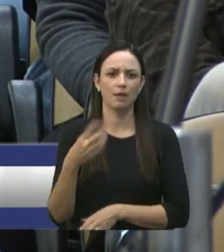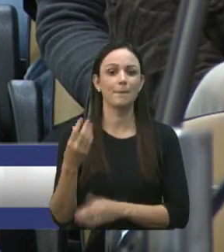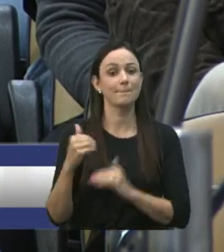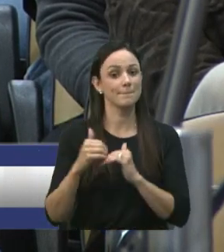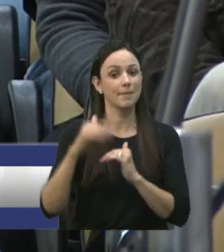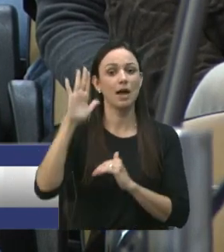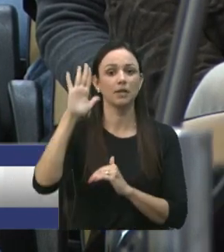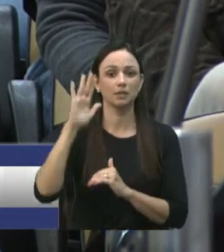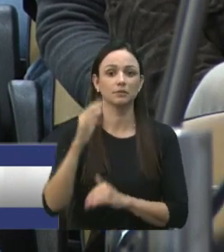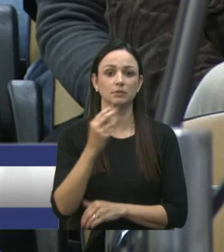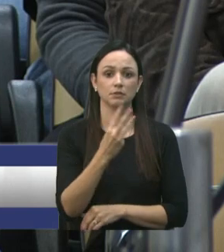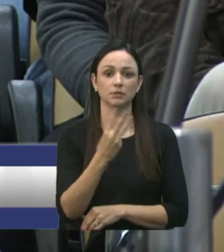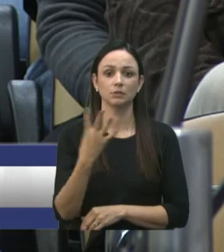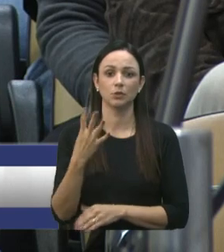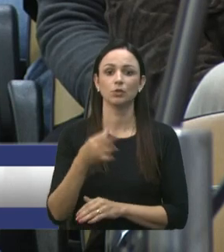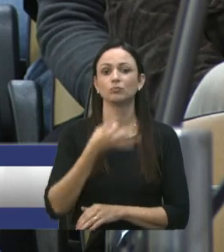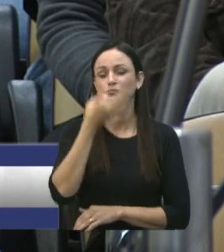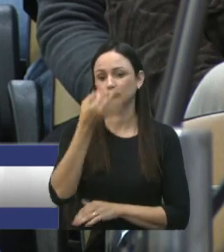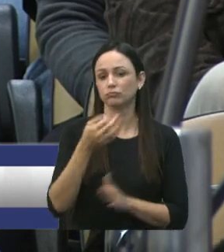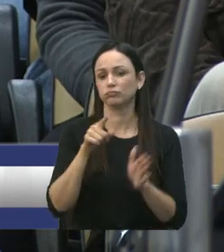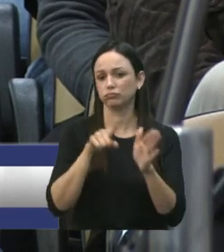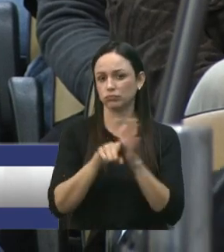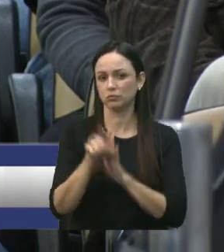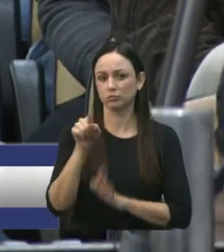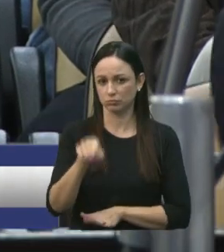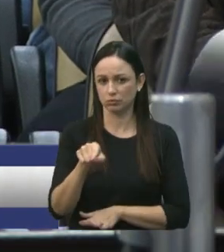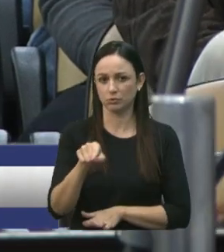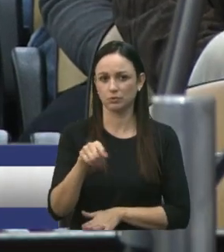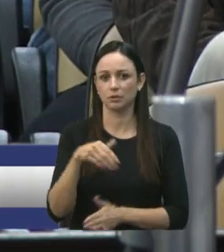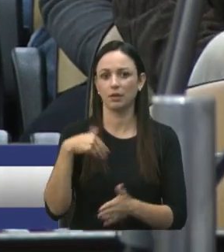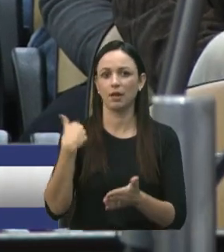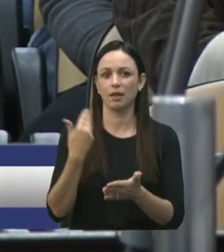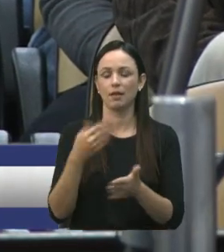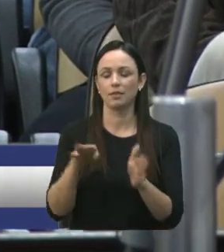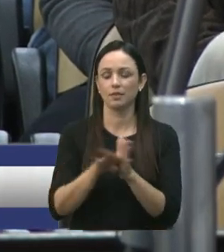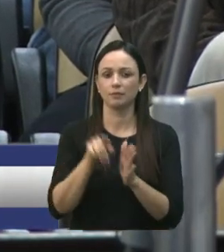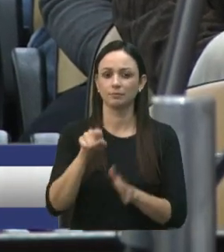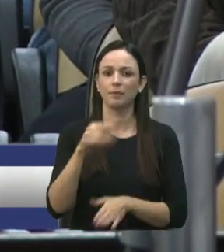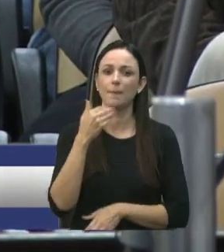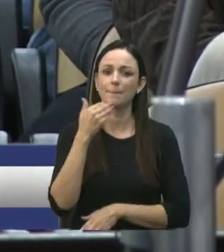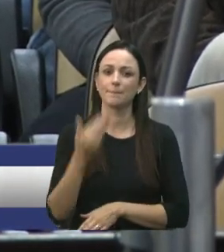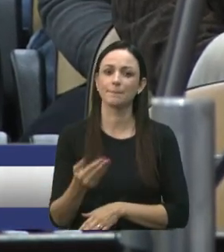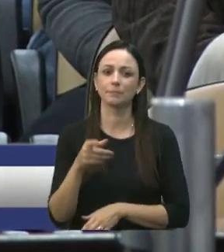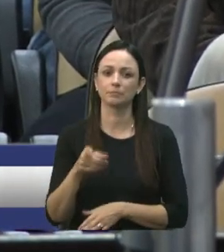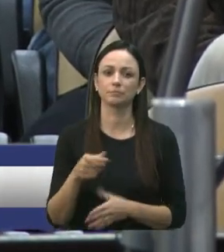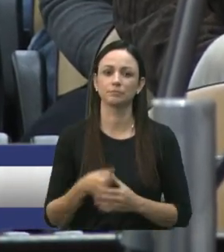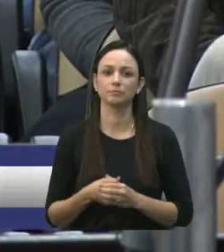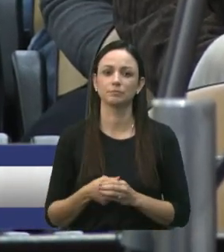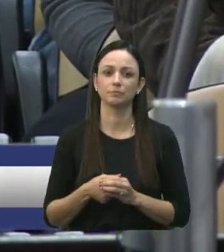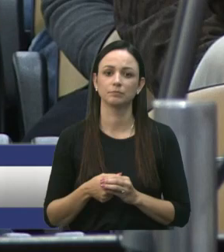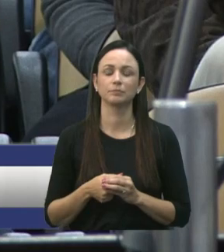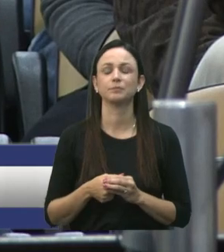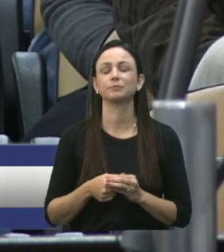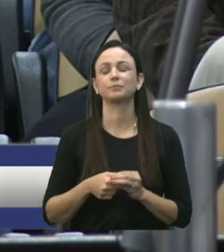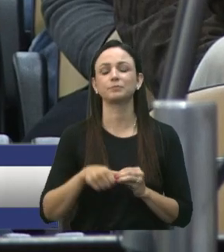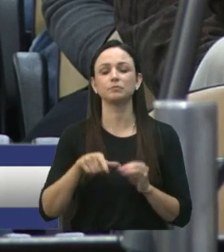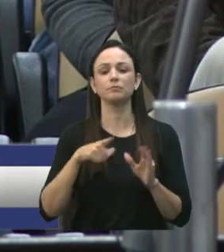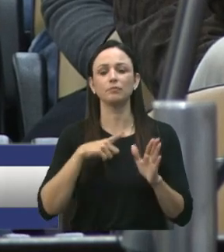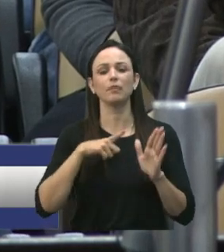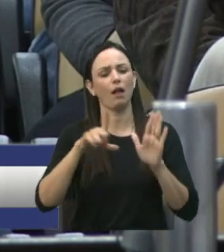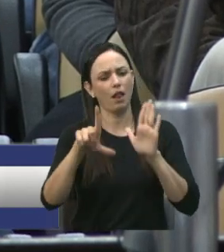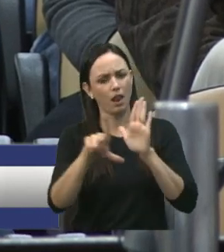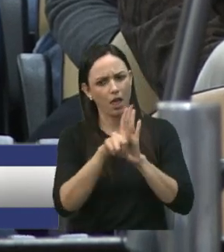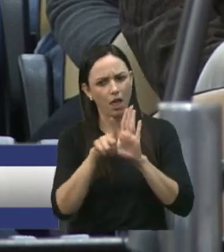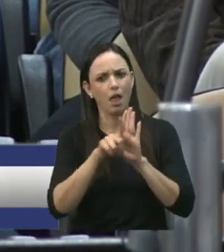mais do que as 34 sugestões que chegaram até vocês, e eles pedem, embasado em algumas